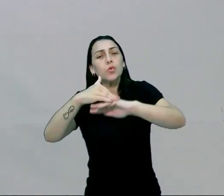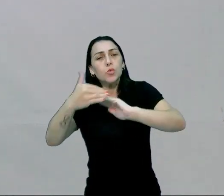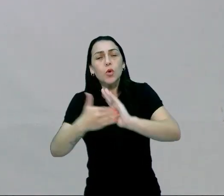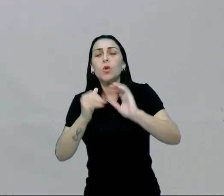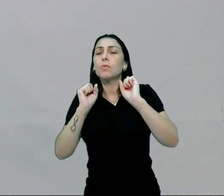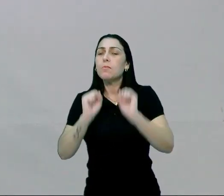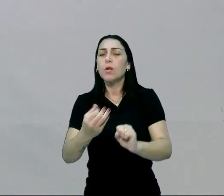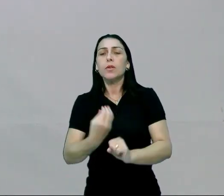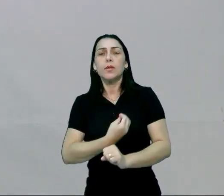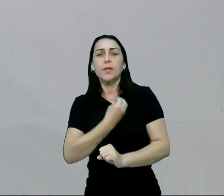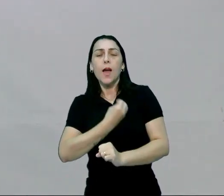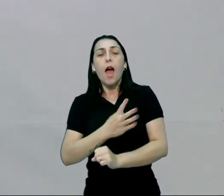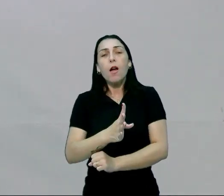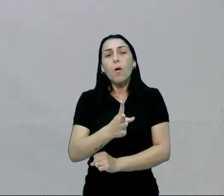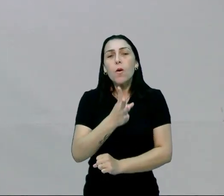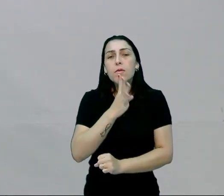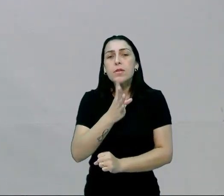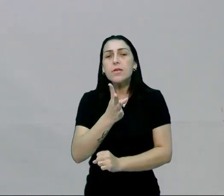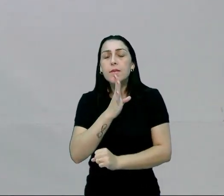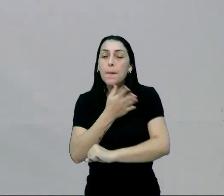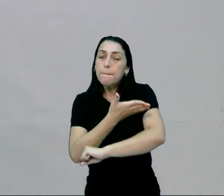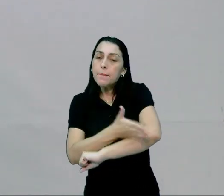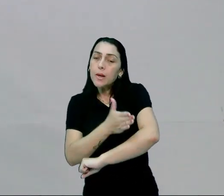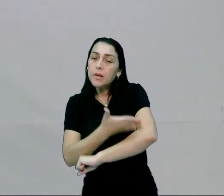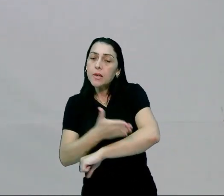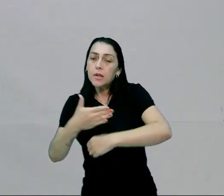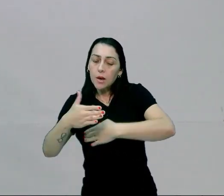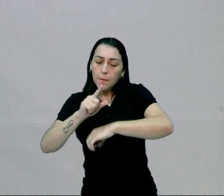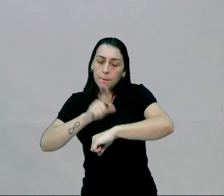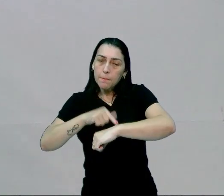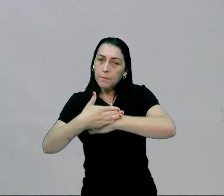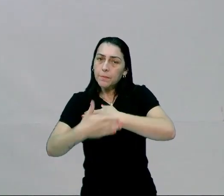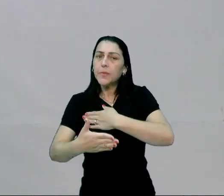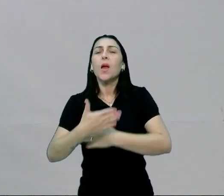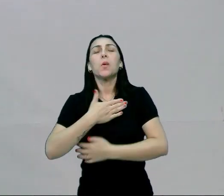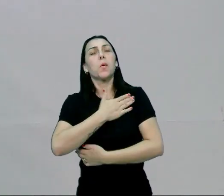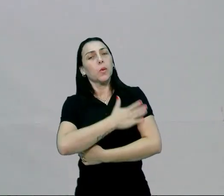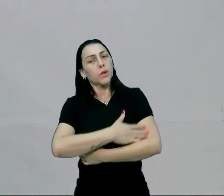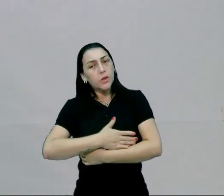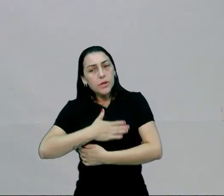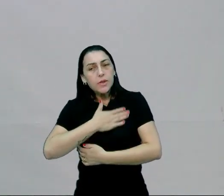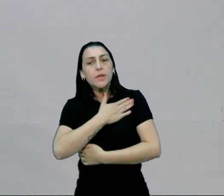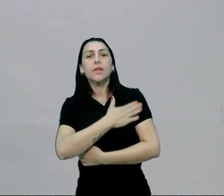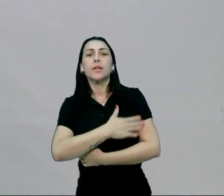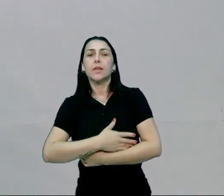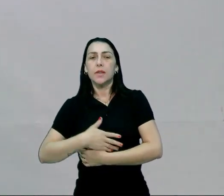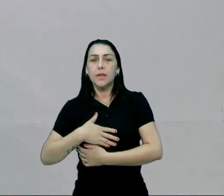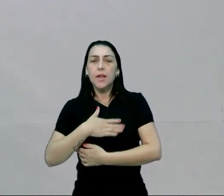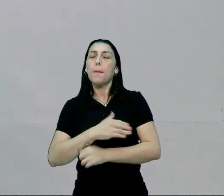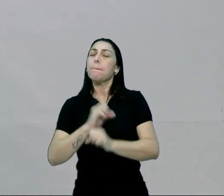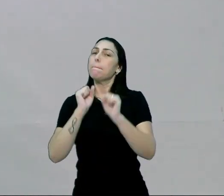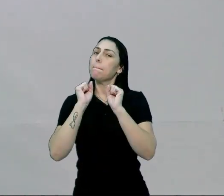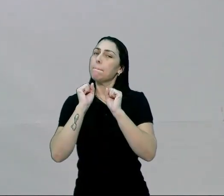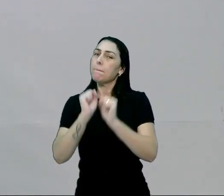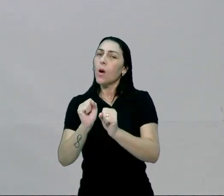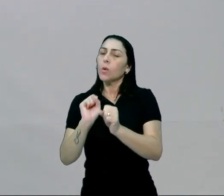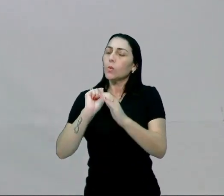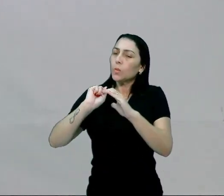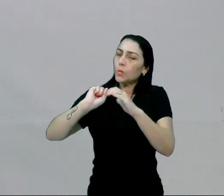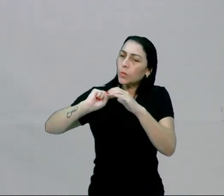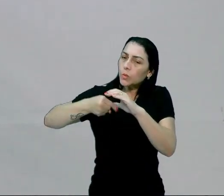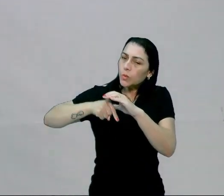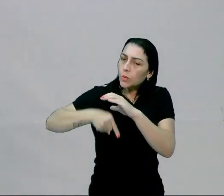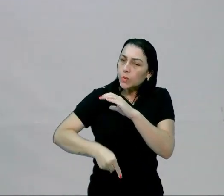possam vivenciar, conhecer. E a partir daquele momento em que eu gostei, me interessei, eu posso ir me